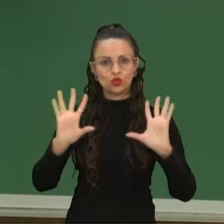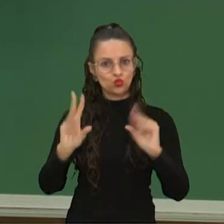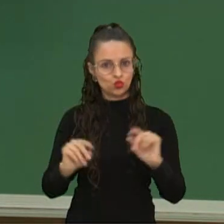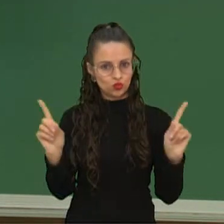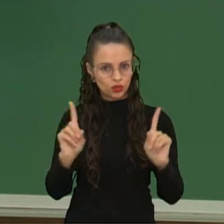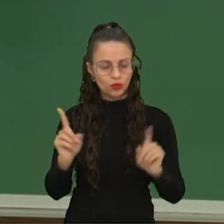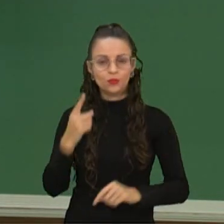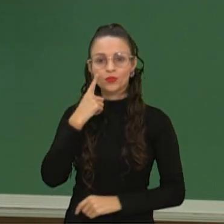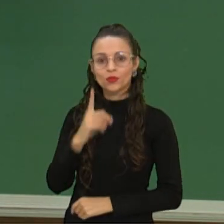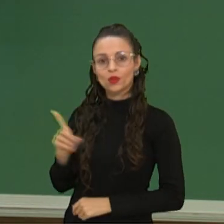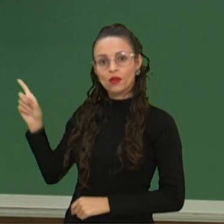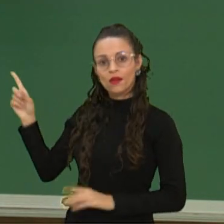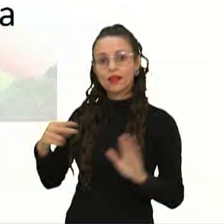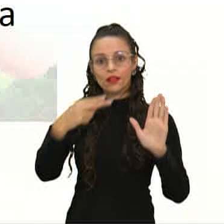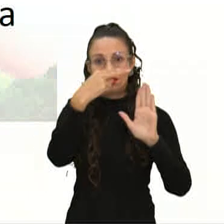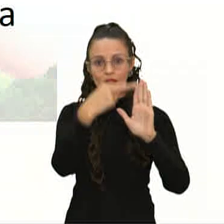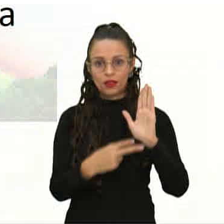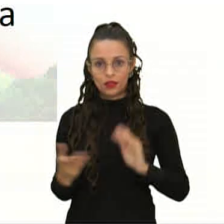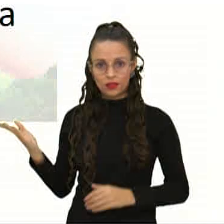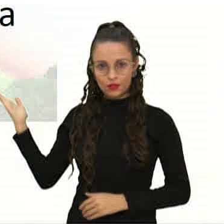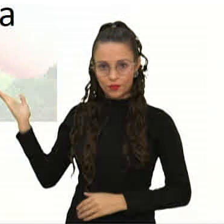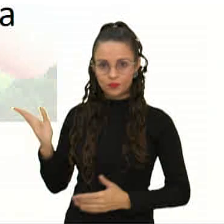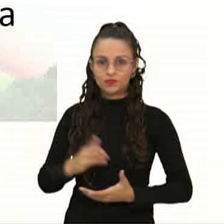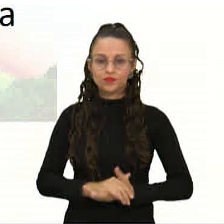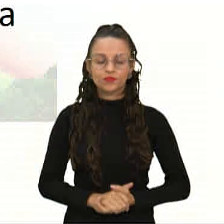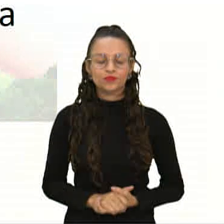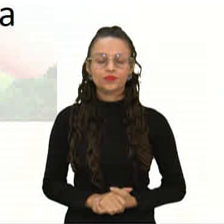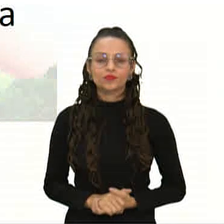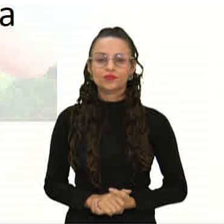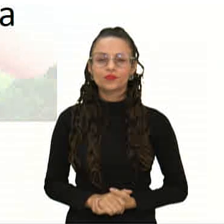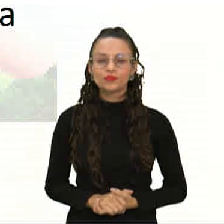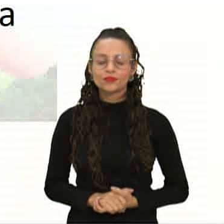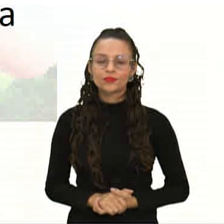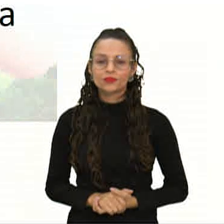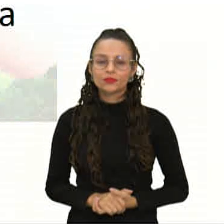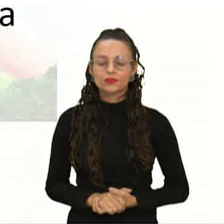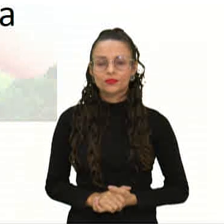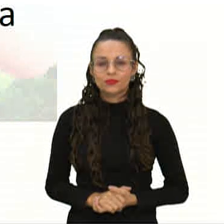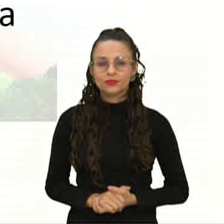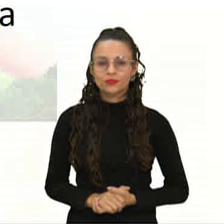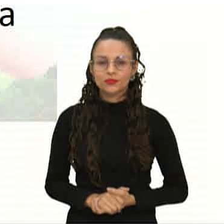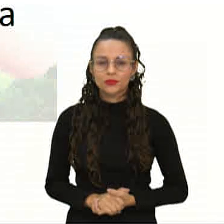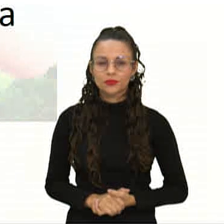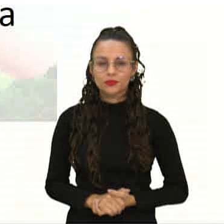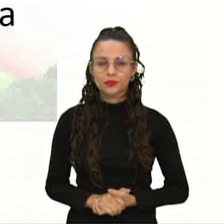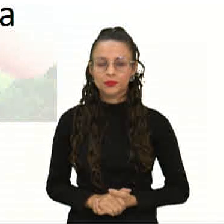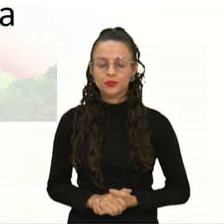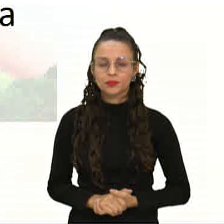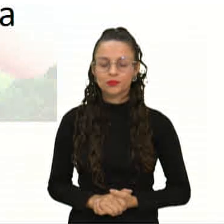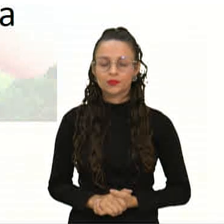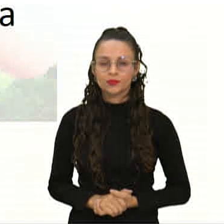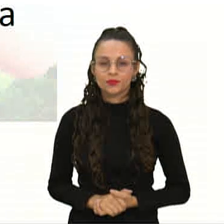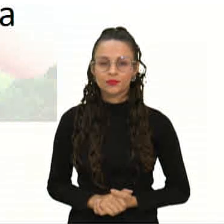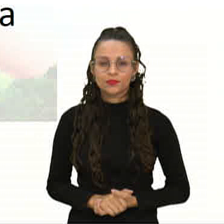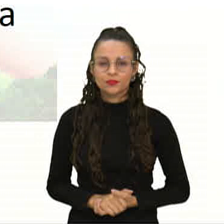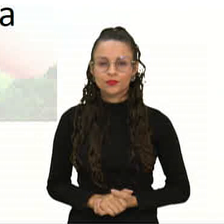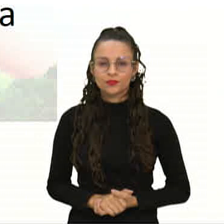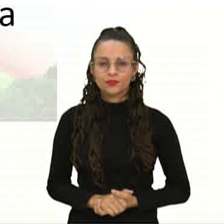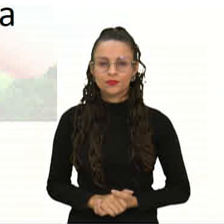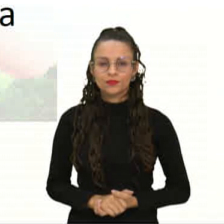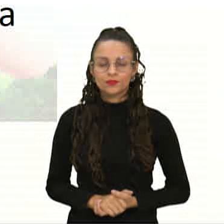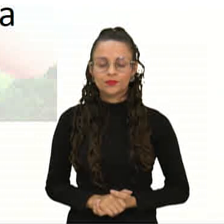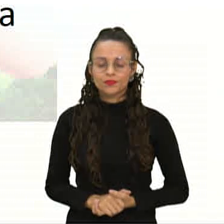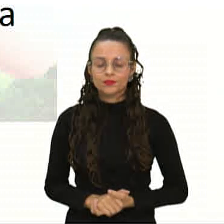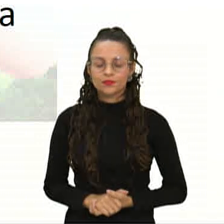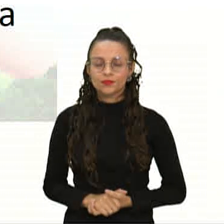seguem depois. Então vamos lá. What is global warming? Global warming is the increase of Earth and